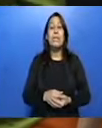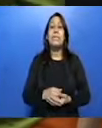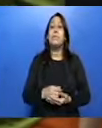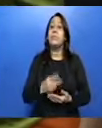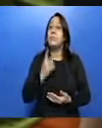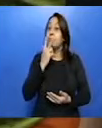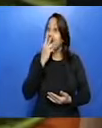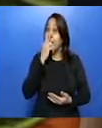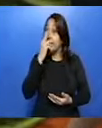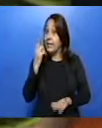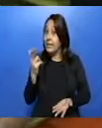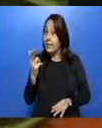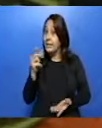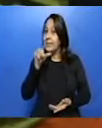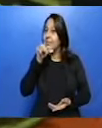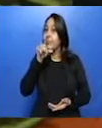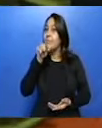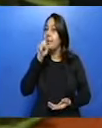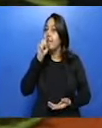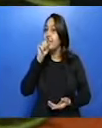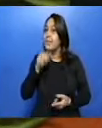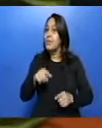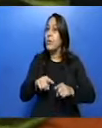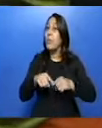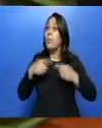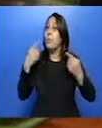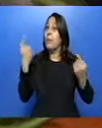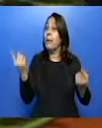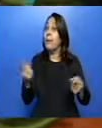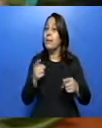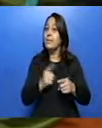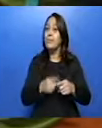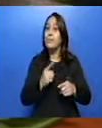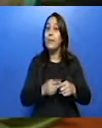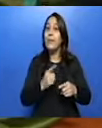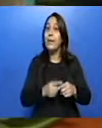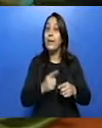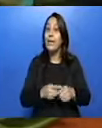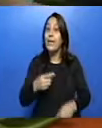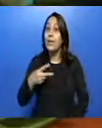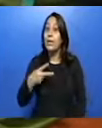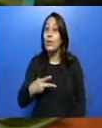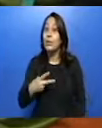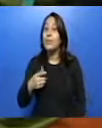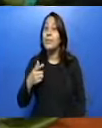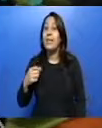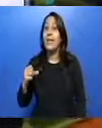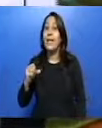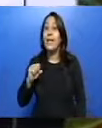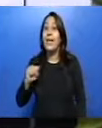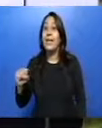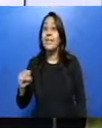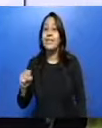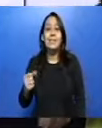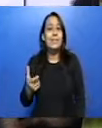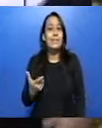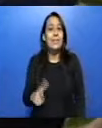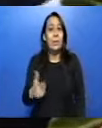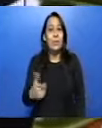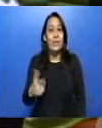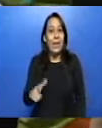não tem dois S? Não podemos errar, porque não existe palavra que começa com dois S. Vamos